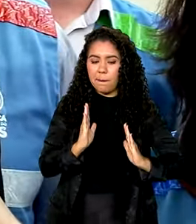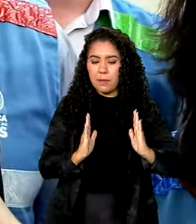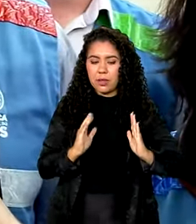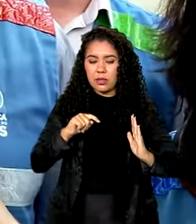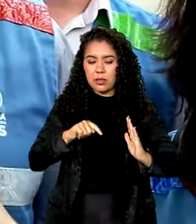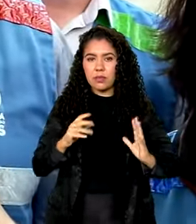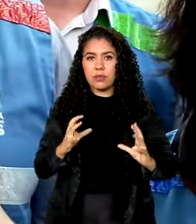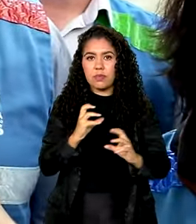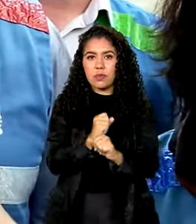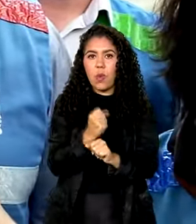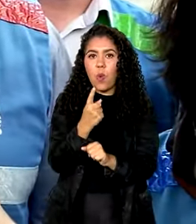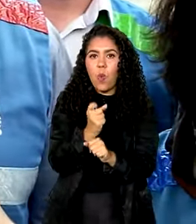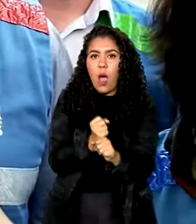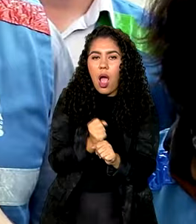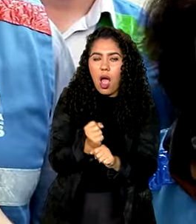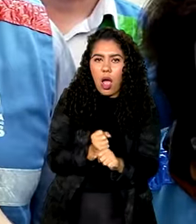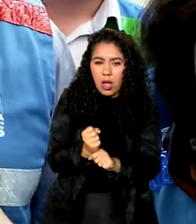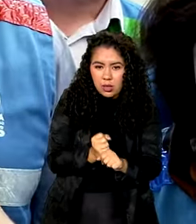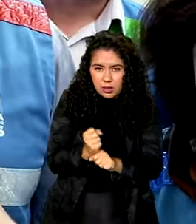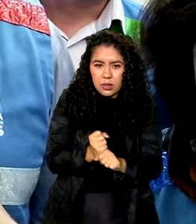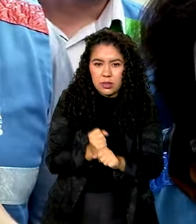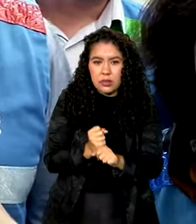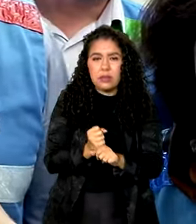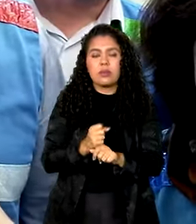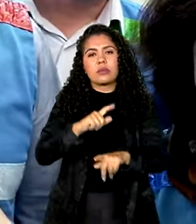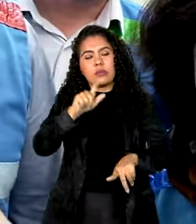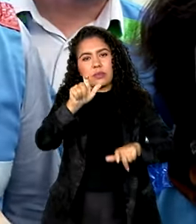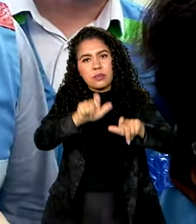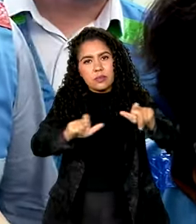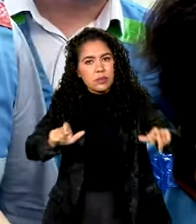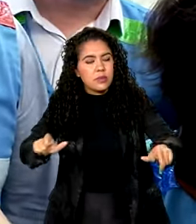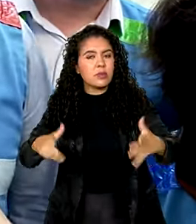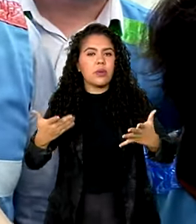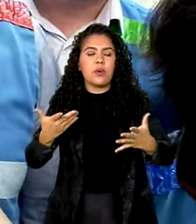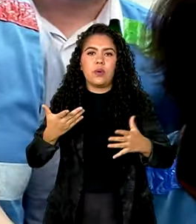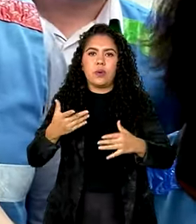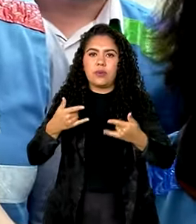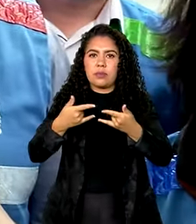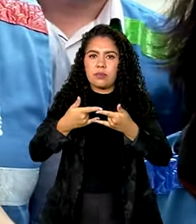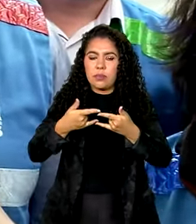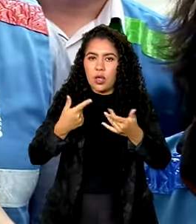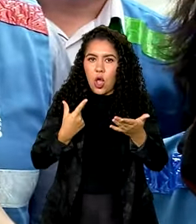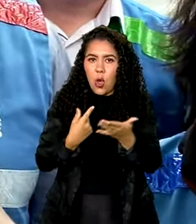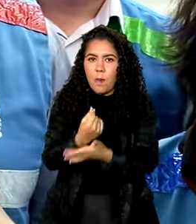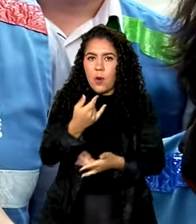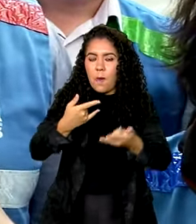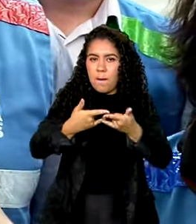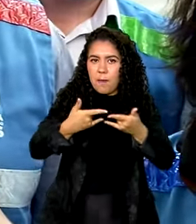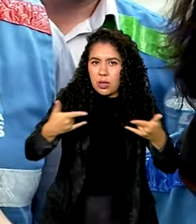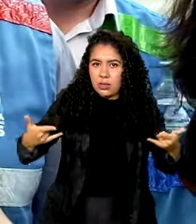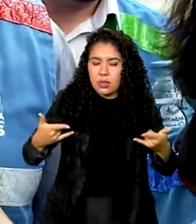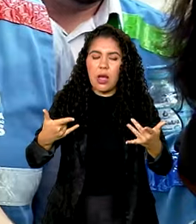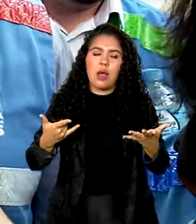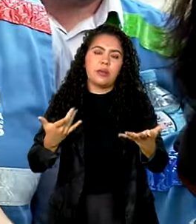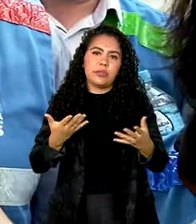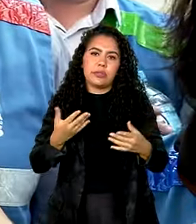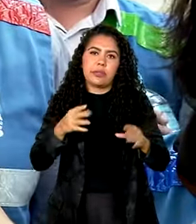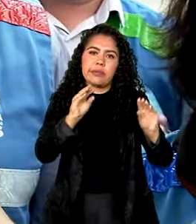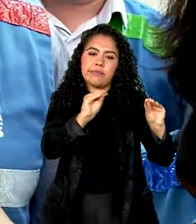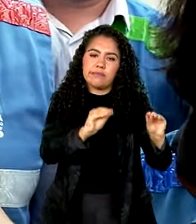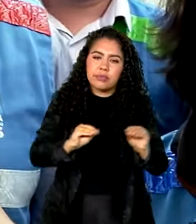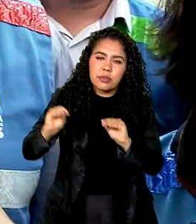um ano. Os passageiros, consumidores que não quiserem ou não puderem mais viajar